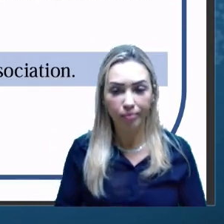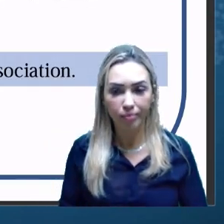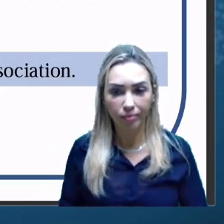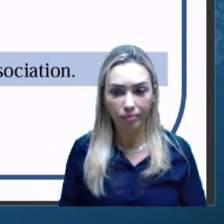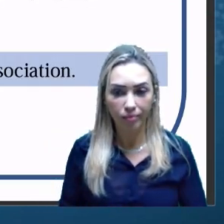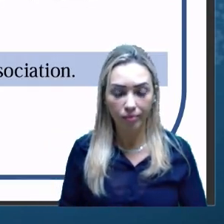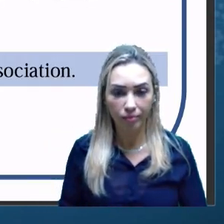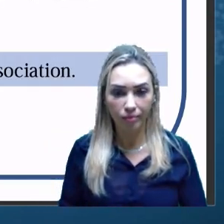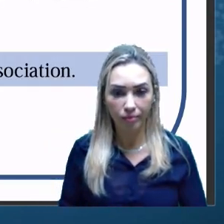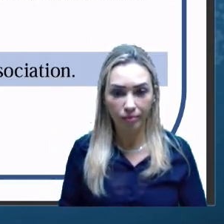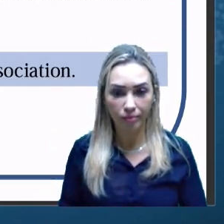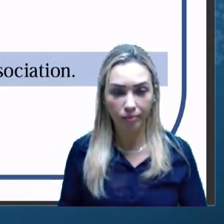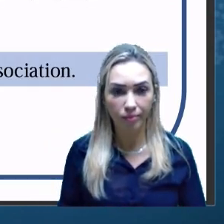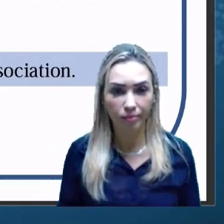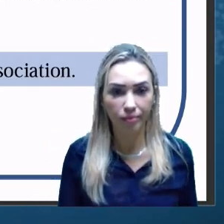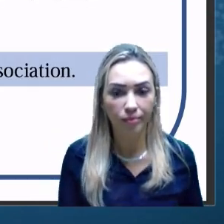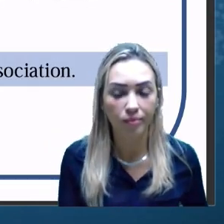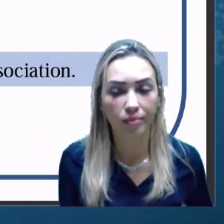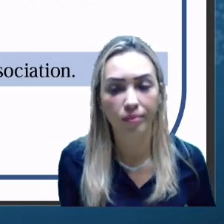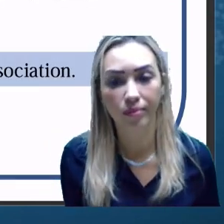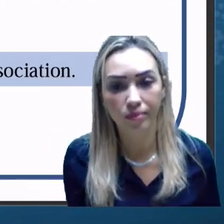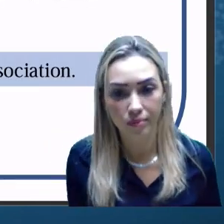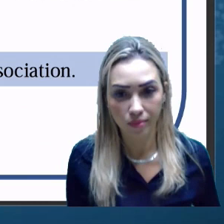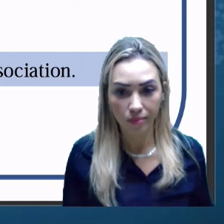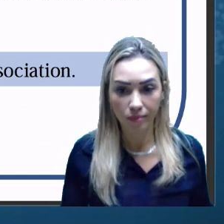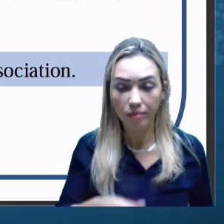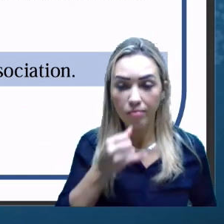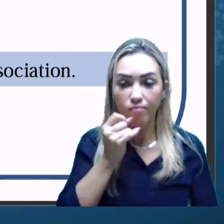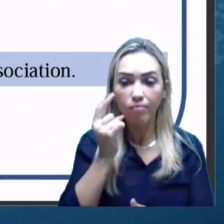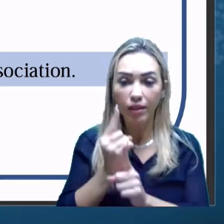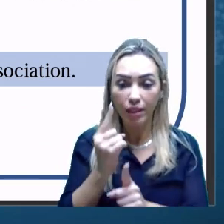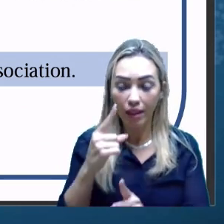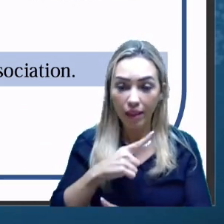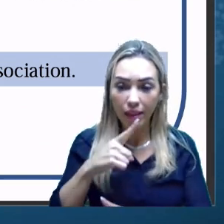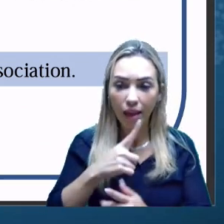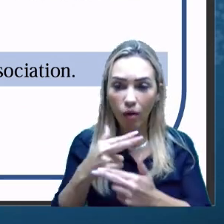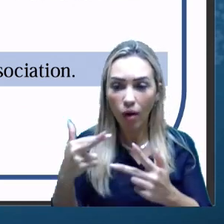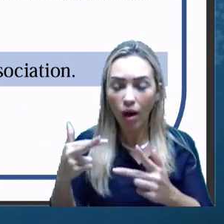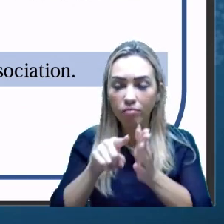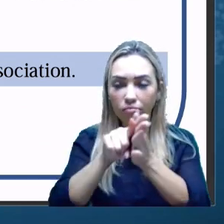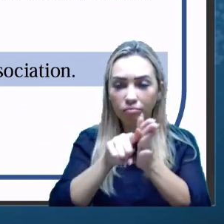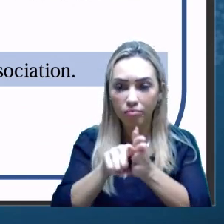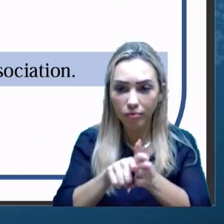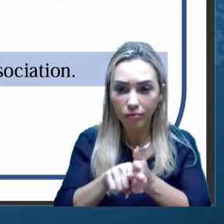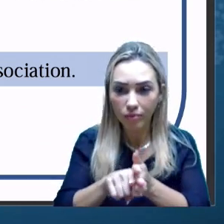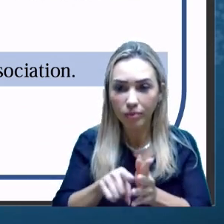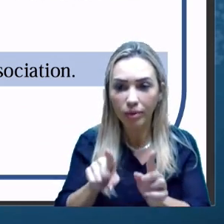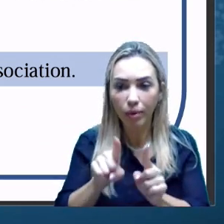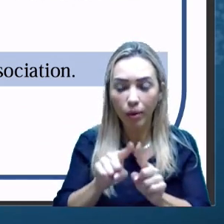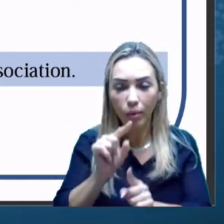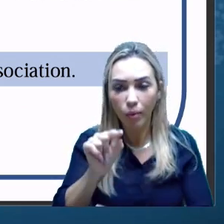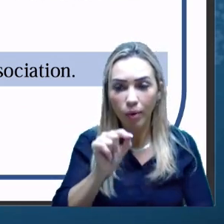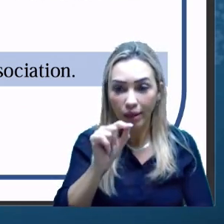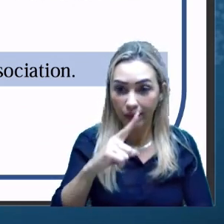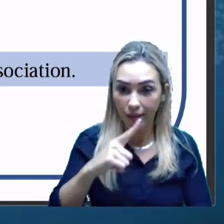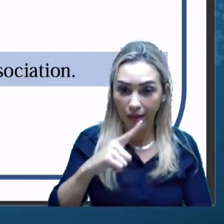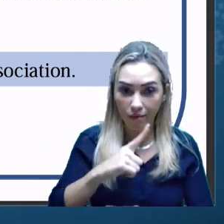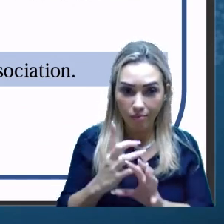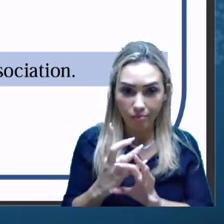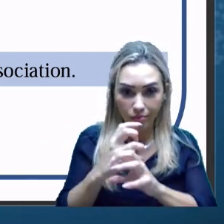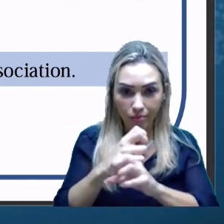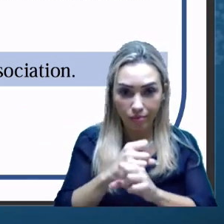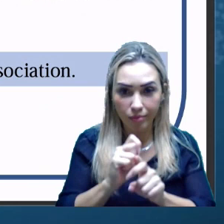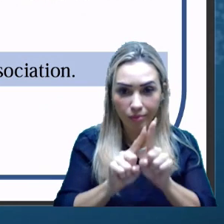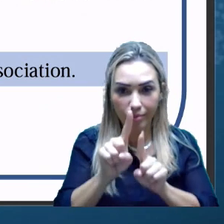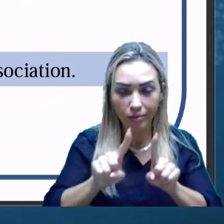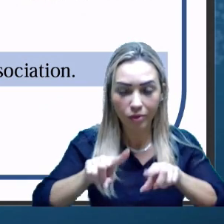Para investigar, então, se teria algum efeito em relação à estrutura dessa proteína, foi feita uma cinética térmica com diferentes